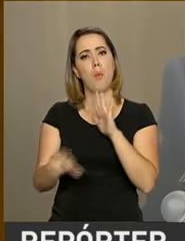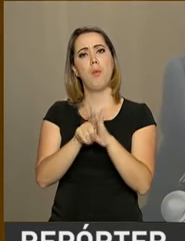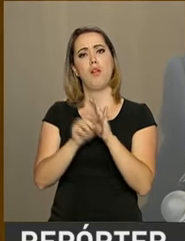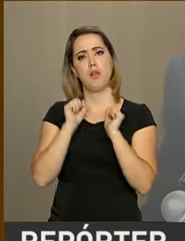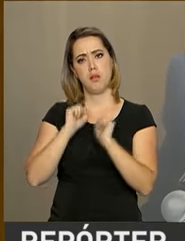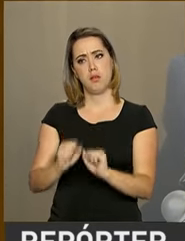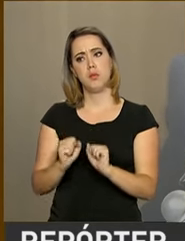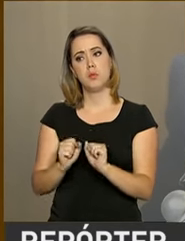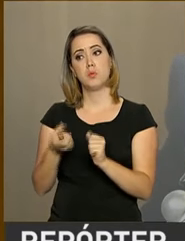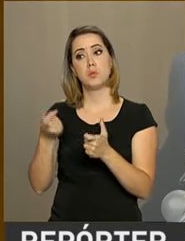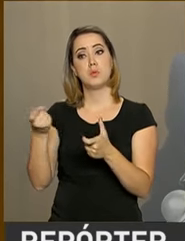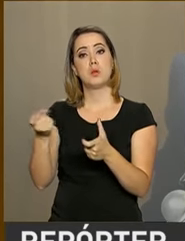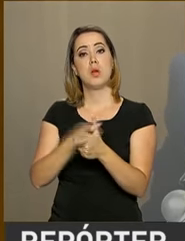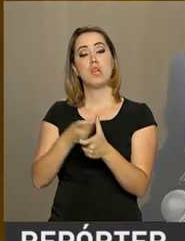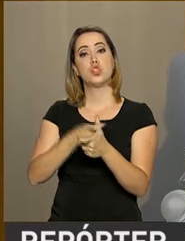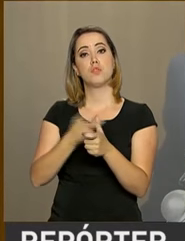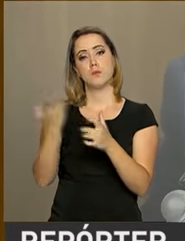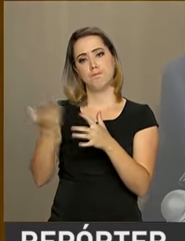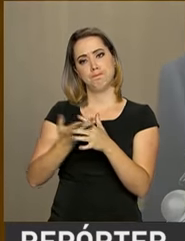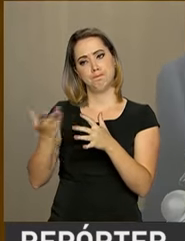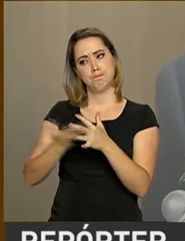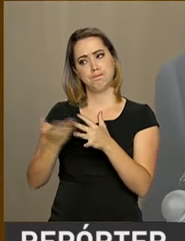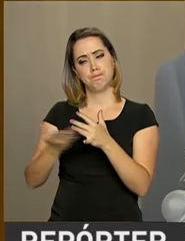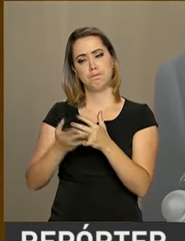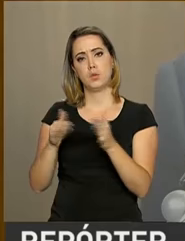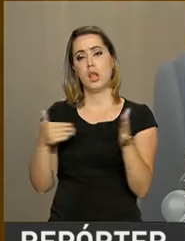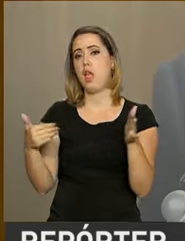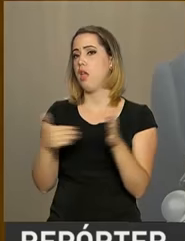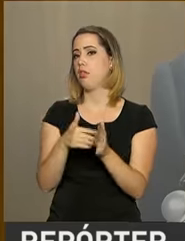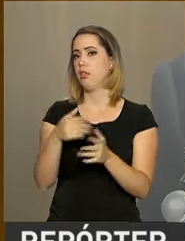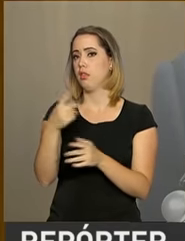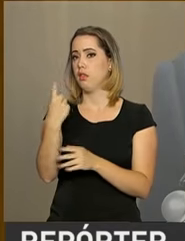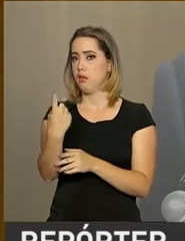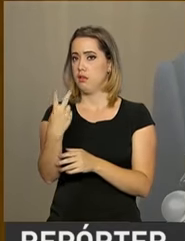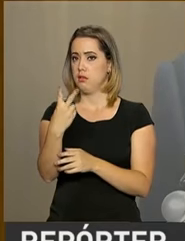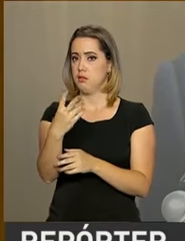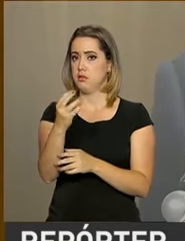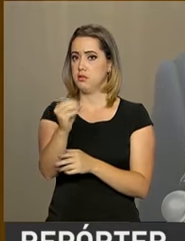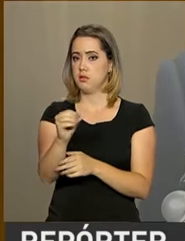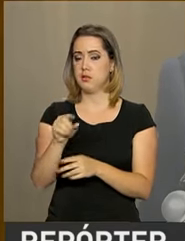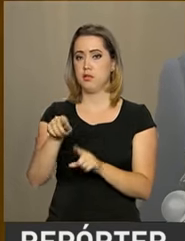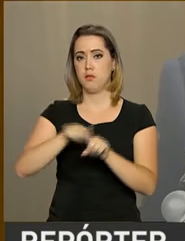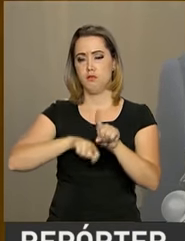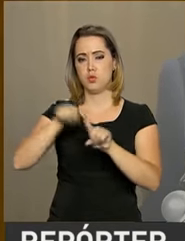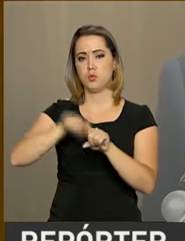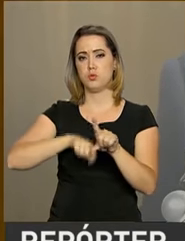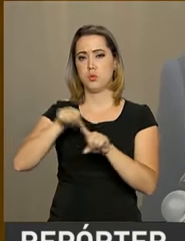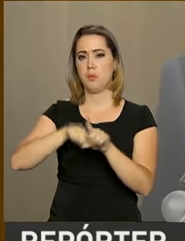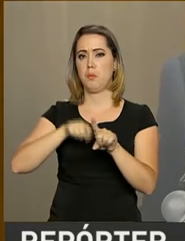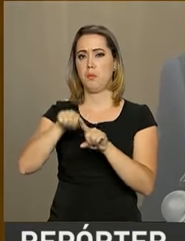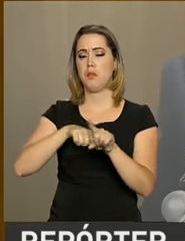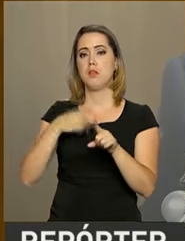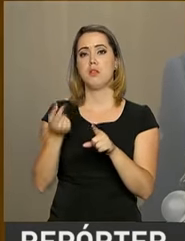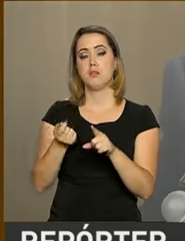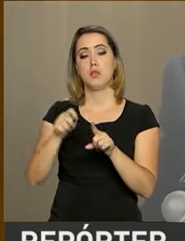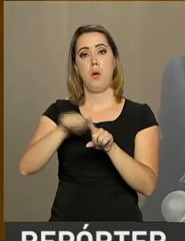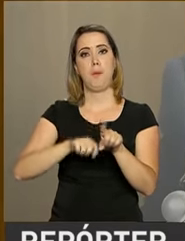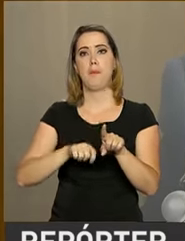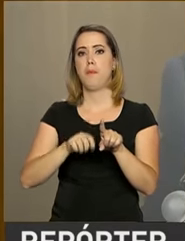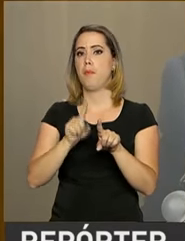permitindo um refinanciamento dessa dívida em até 120 meses com uma prestação mínima de R